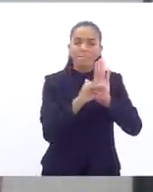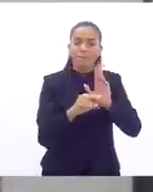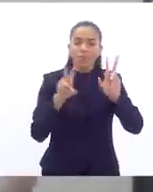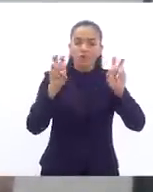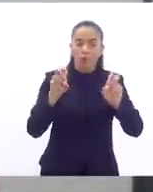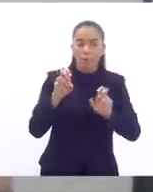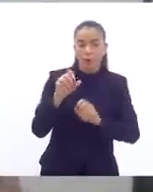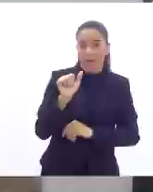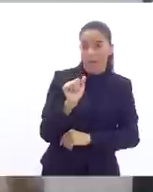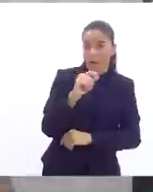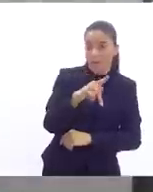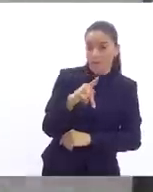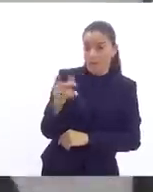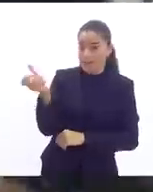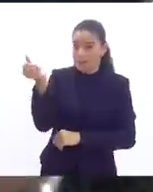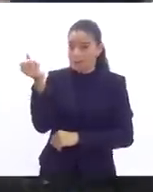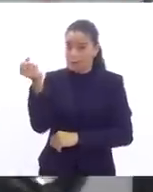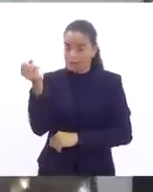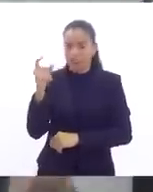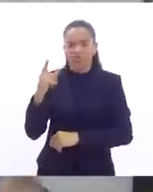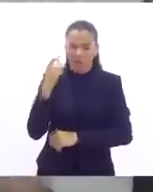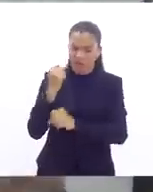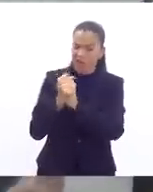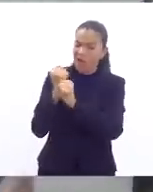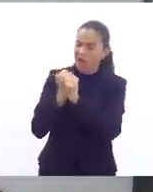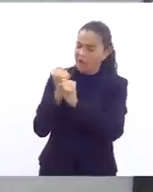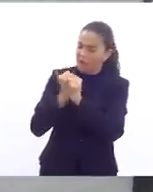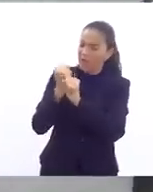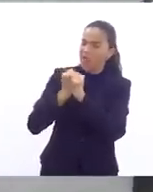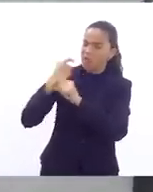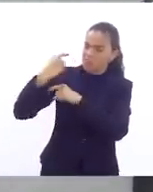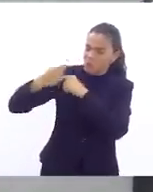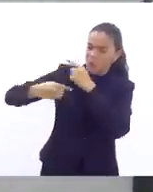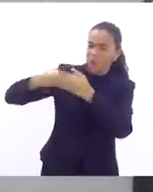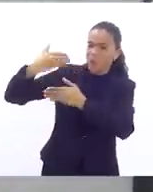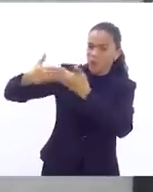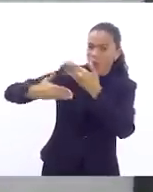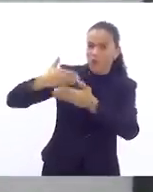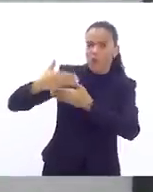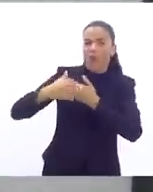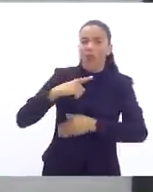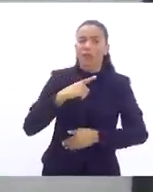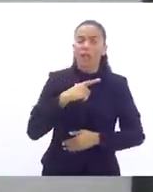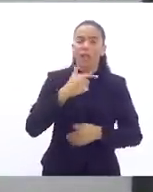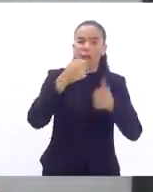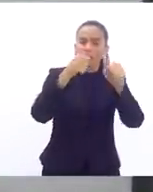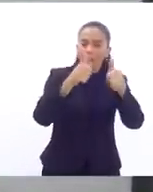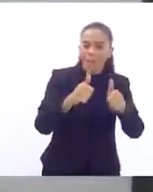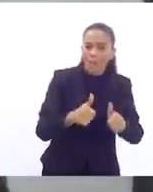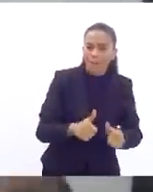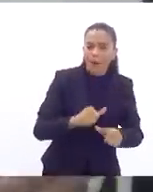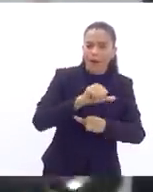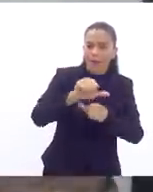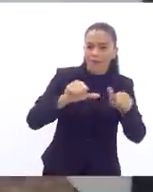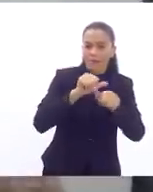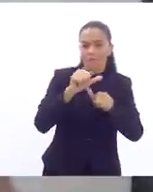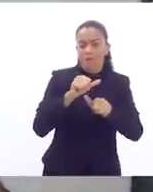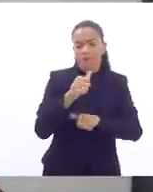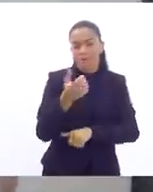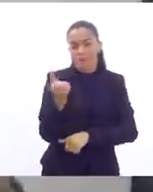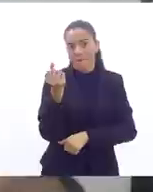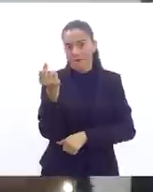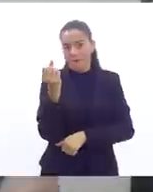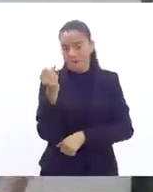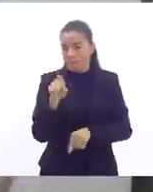acaba sendo uma pauta reiterada já de muitos anos de longos anos a gente tem aí revisão de pensões que nunca se chega a esse